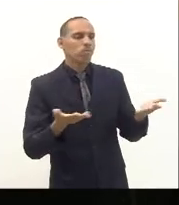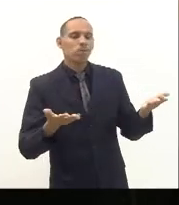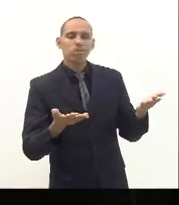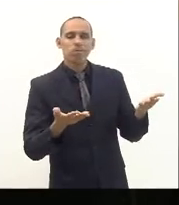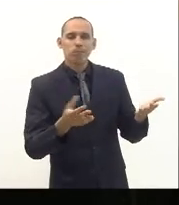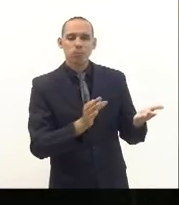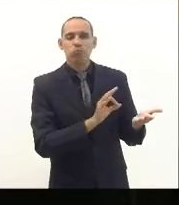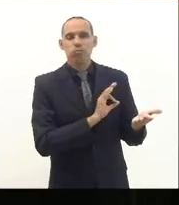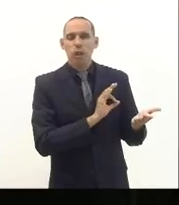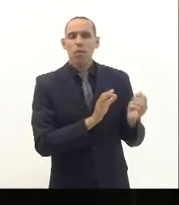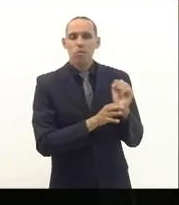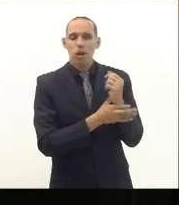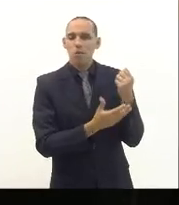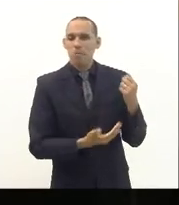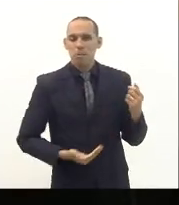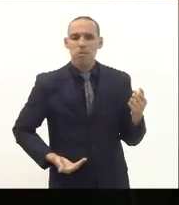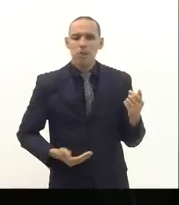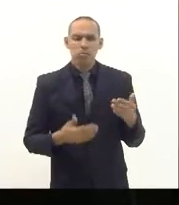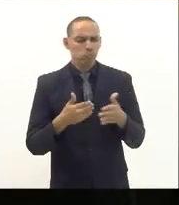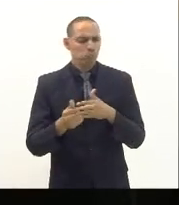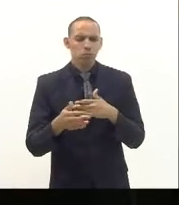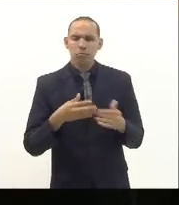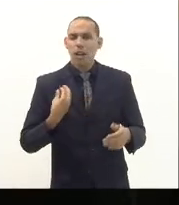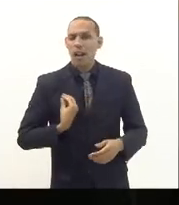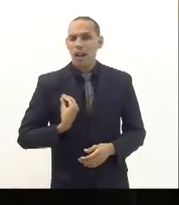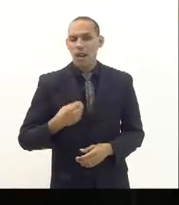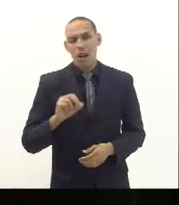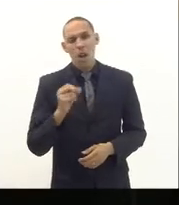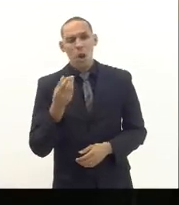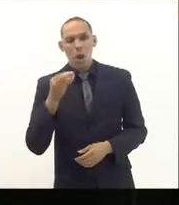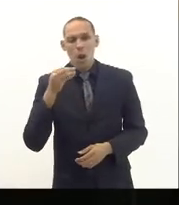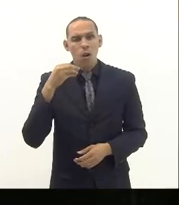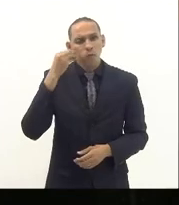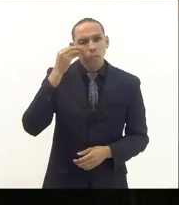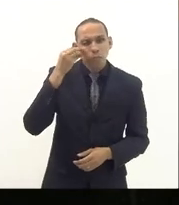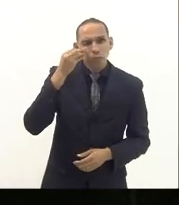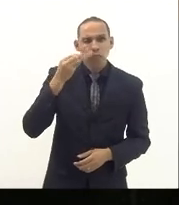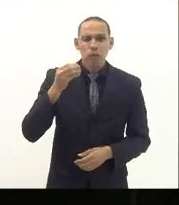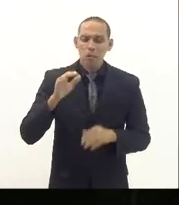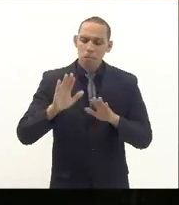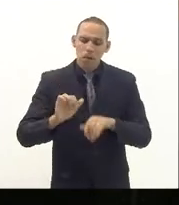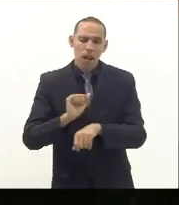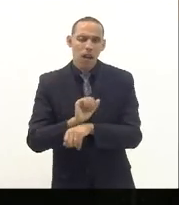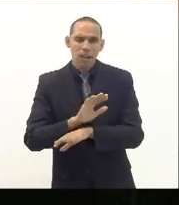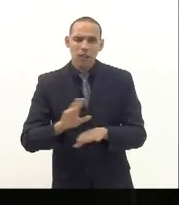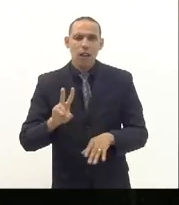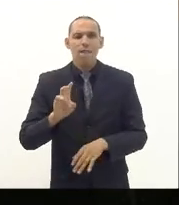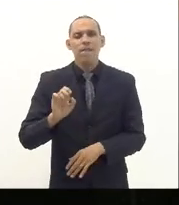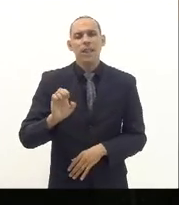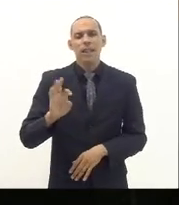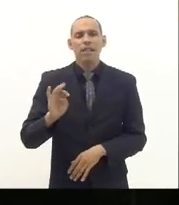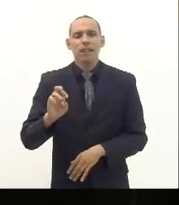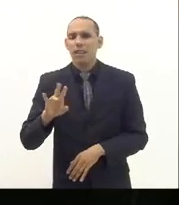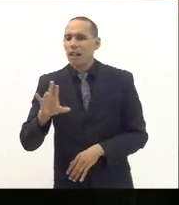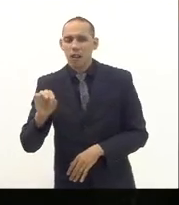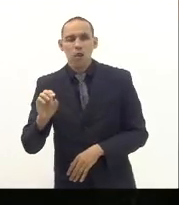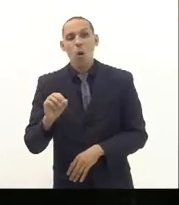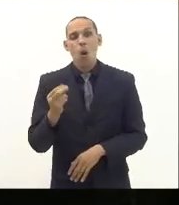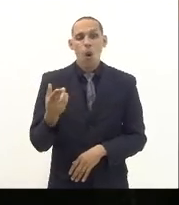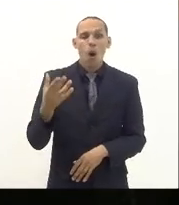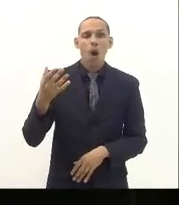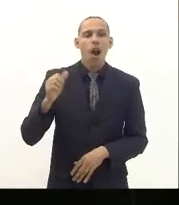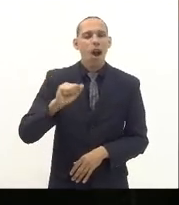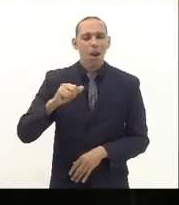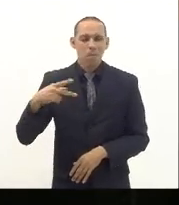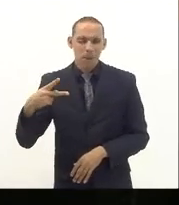nossos agentes de Segurança Pública seja Nativa seja Inativo seja os nossos veteranos seja a família